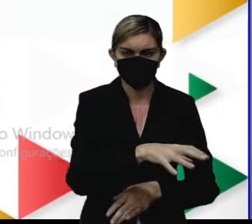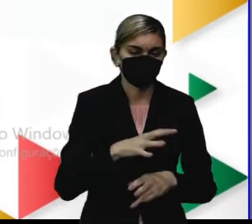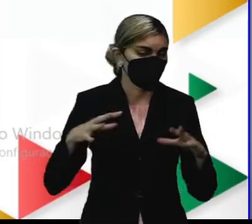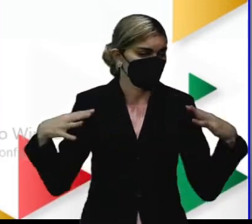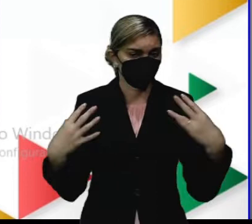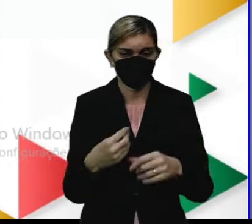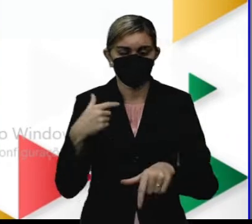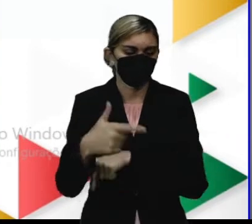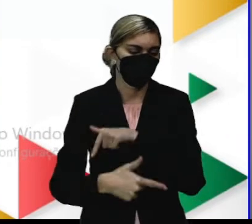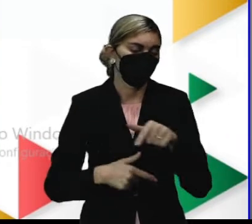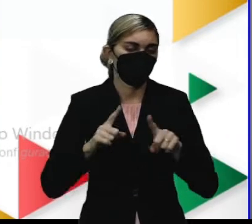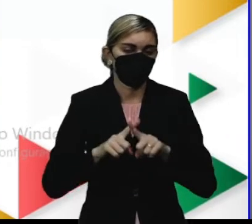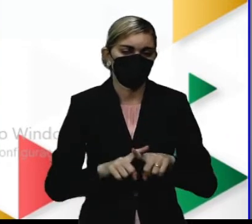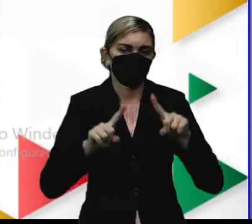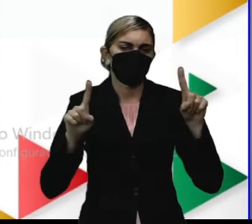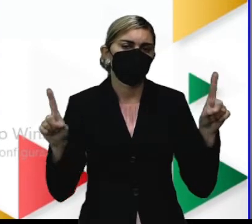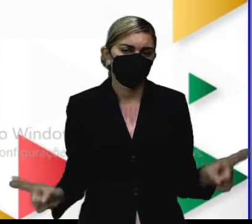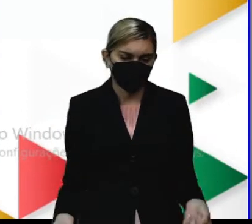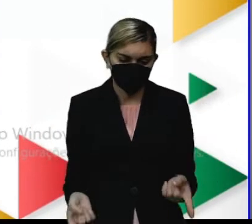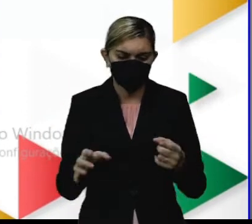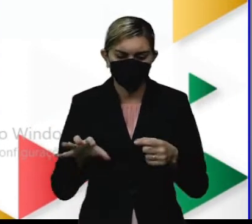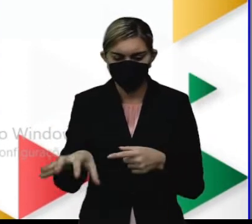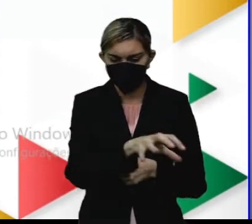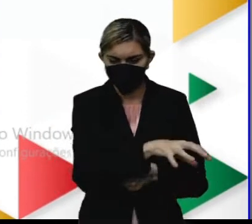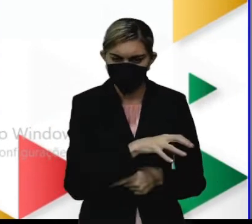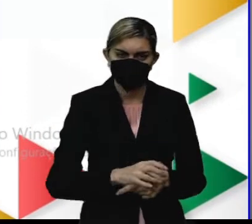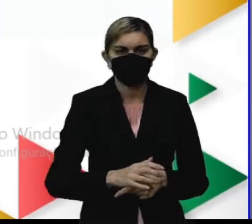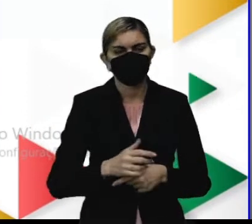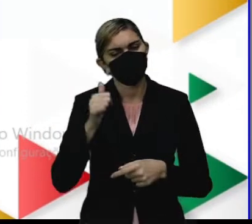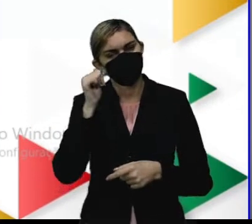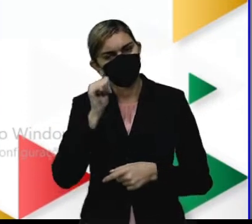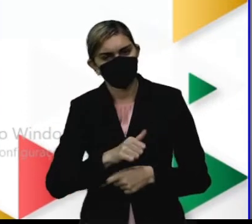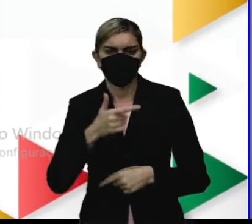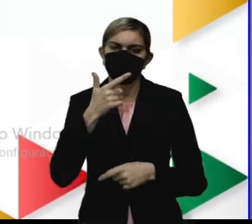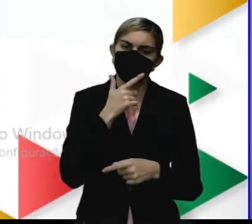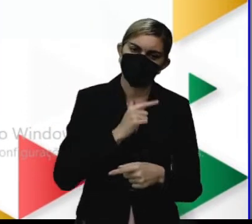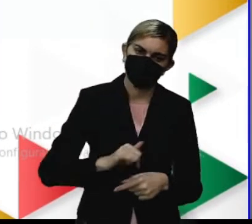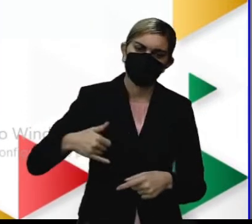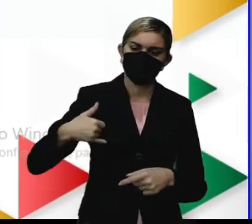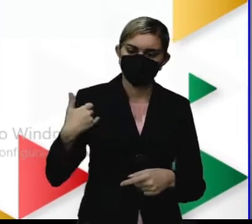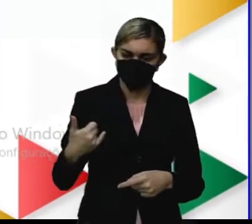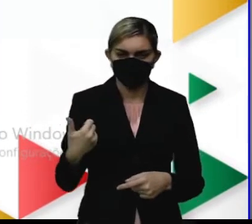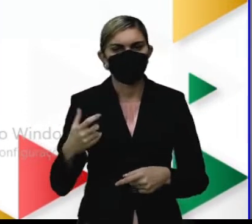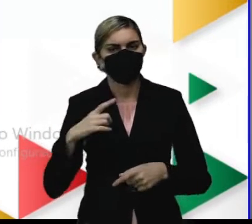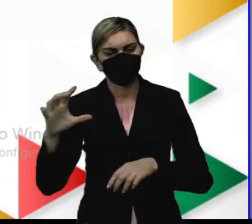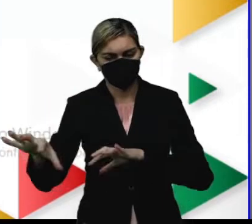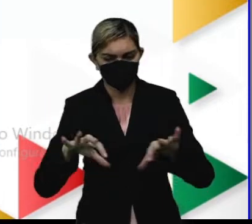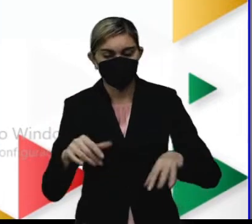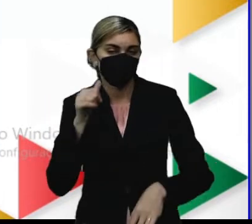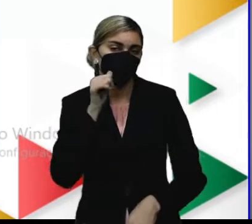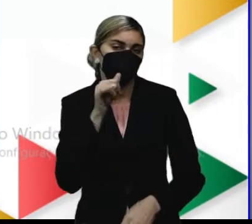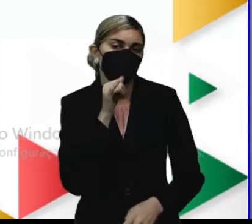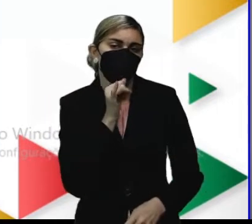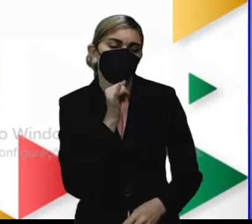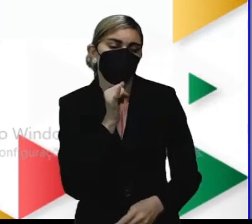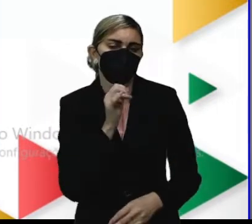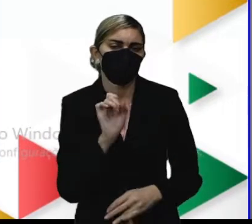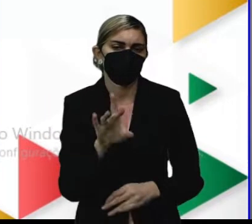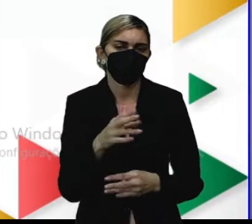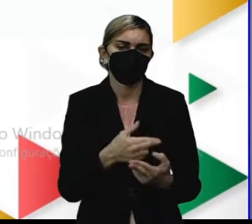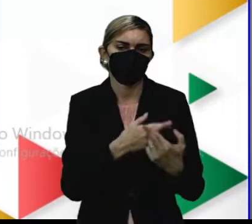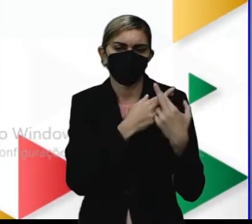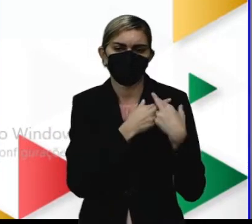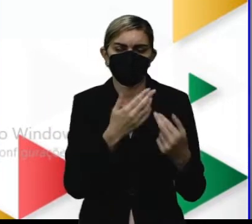todos, porém, possui uma divisão por sexo e por idade, tá bom? As mulheres, por exemplo, elas são responsáveis